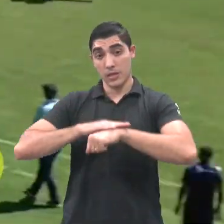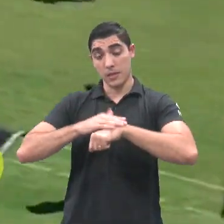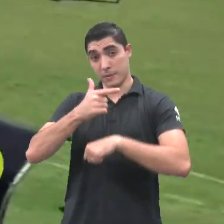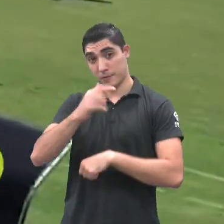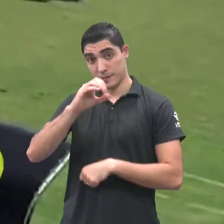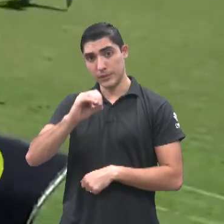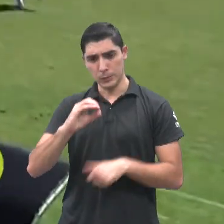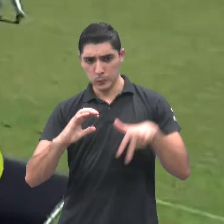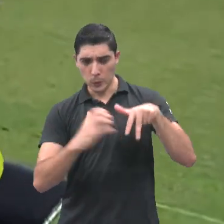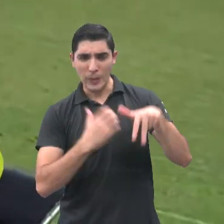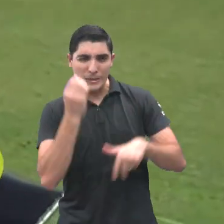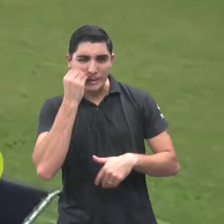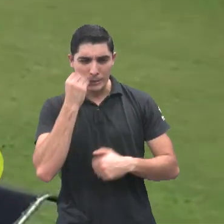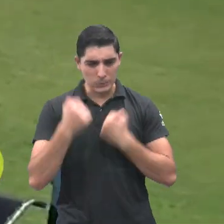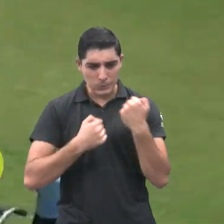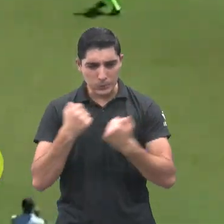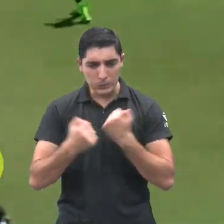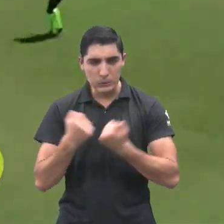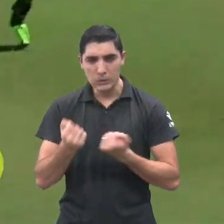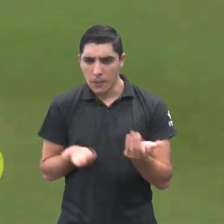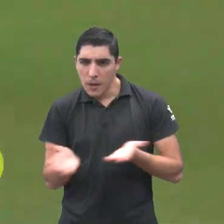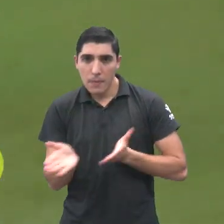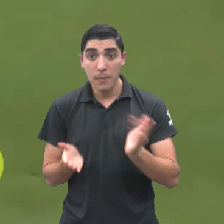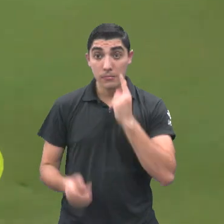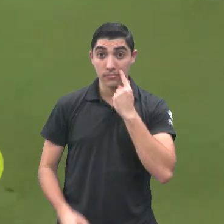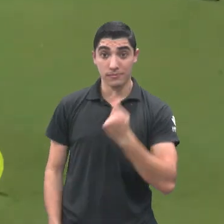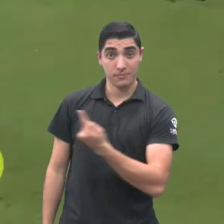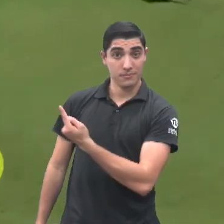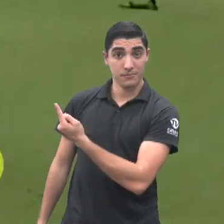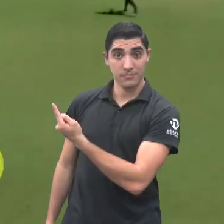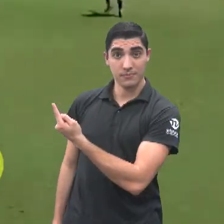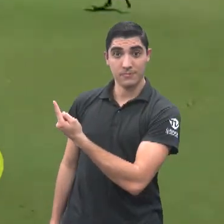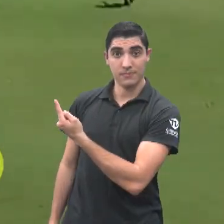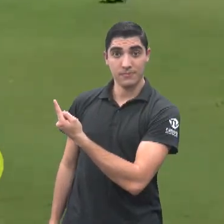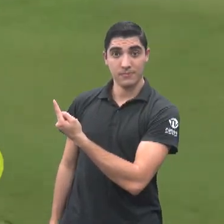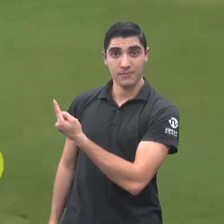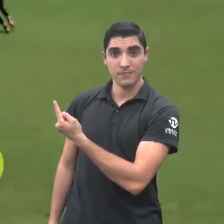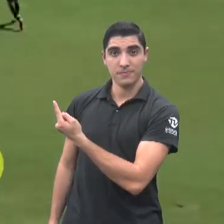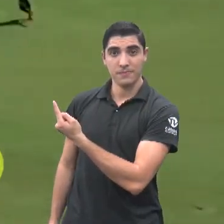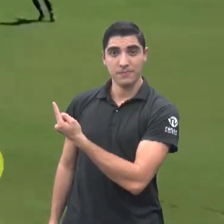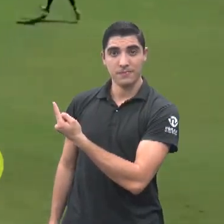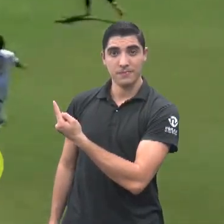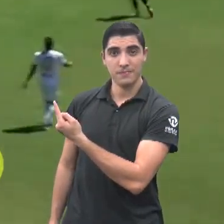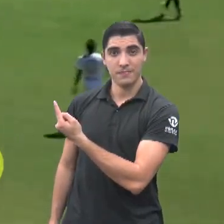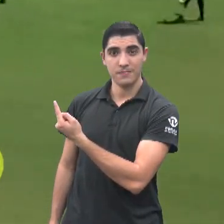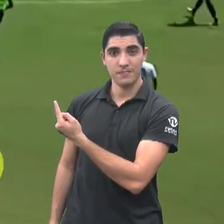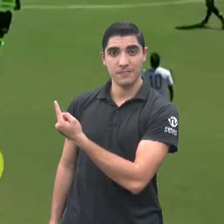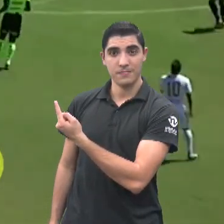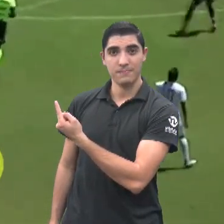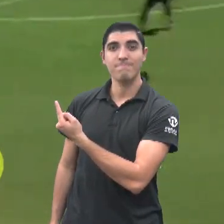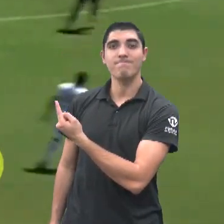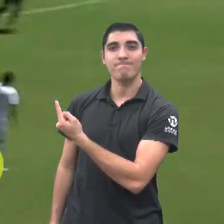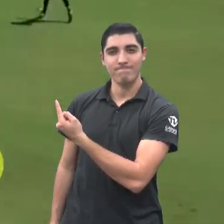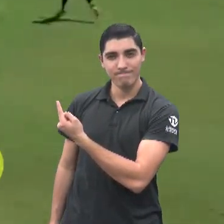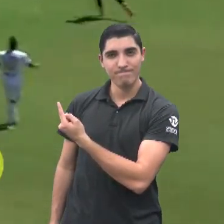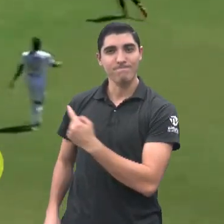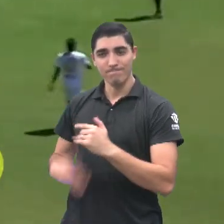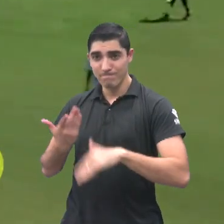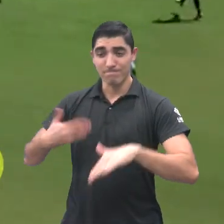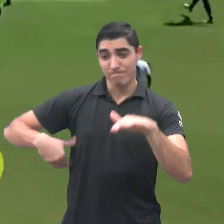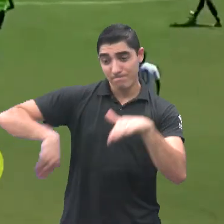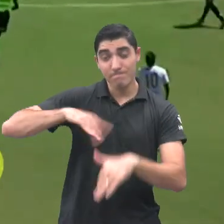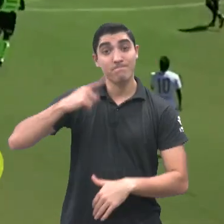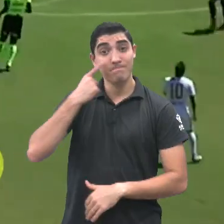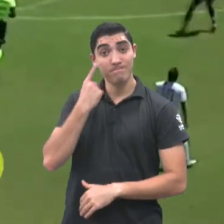Joseense pela esquerda com Emanuel. Ele fez fila e tocou para Lucas Perninha, que dominou, girou, ajeitou para a esquerda e bateu rasteiro.